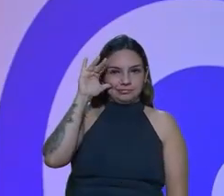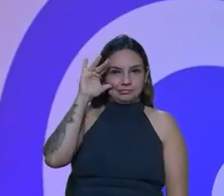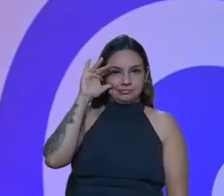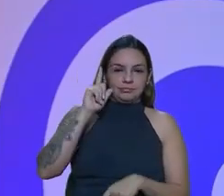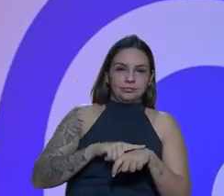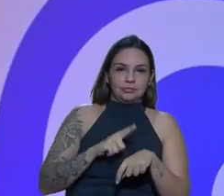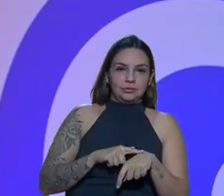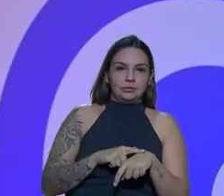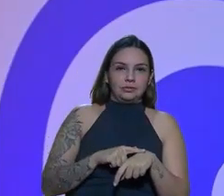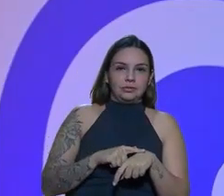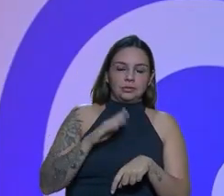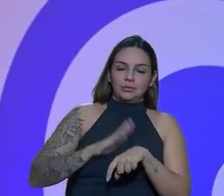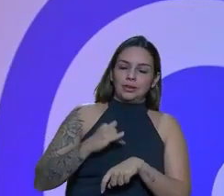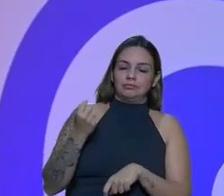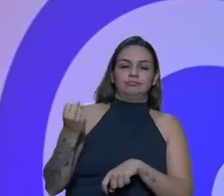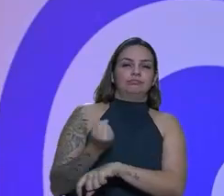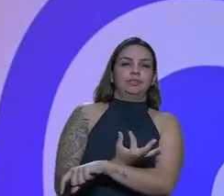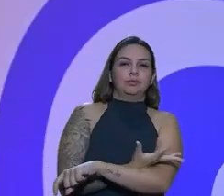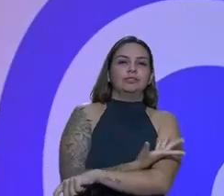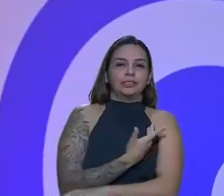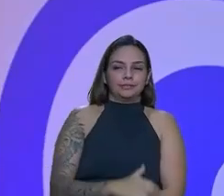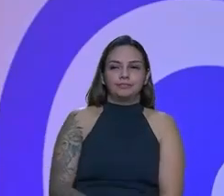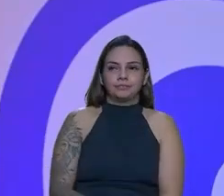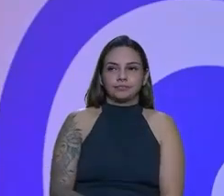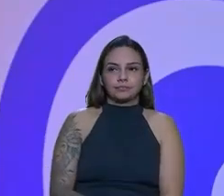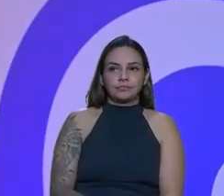um dos momentos mais emocionantes do festival.